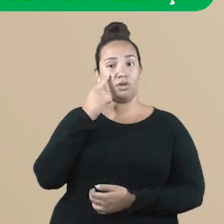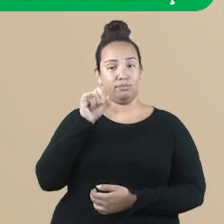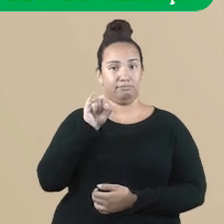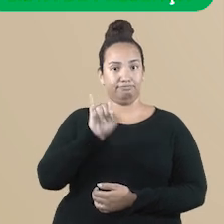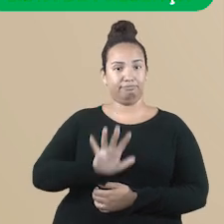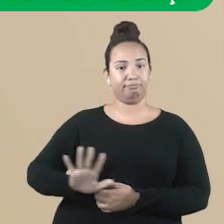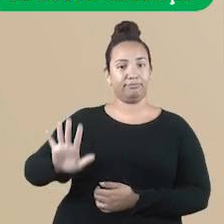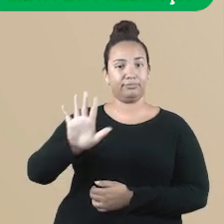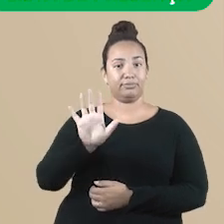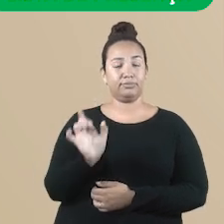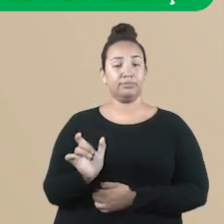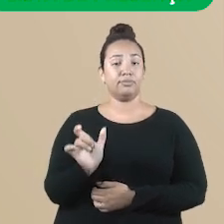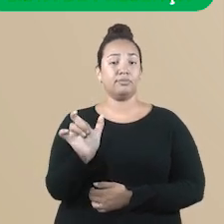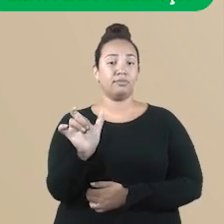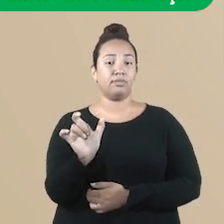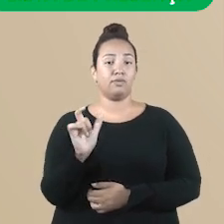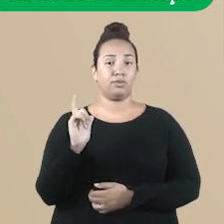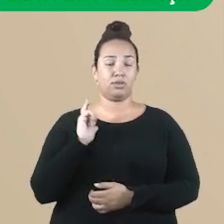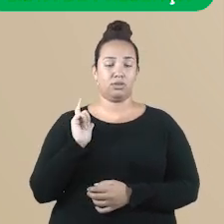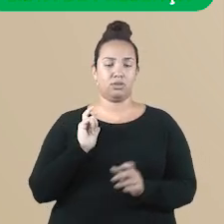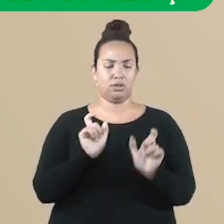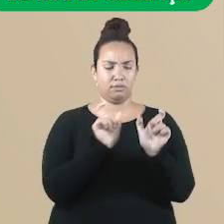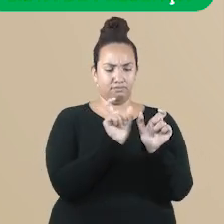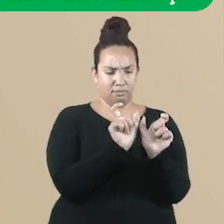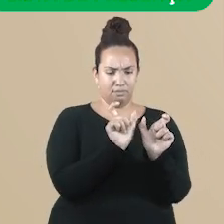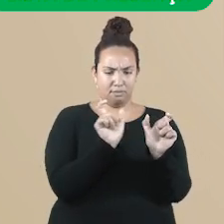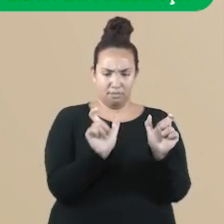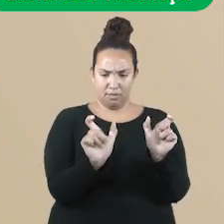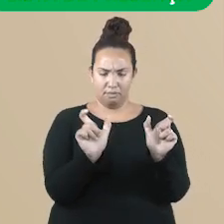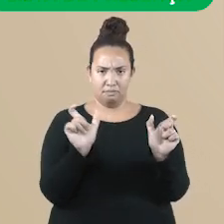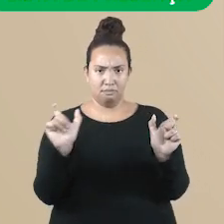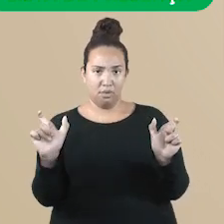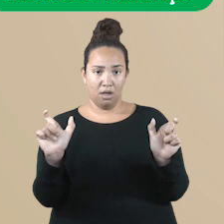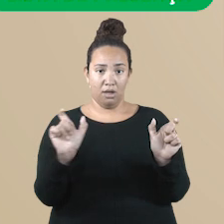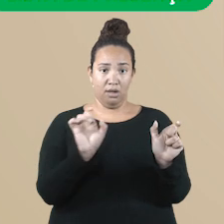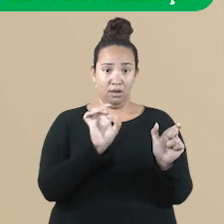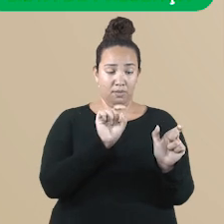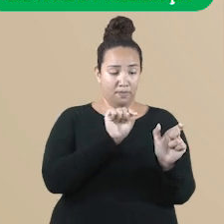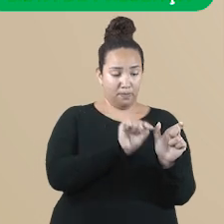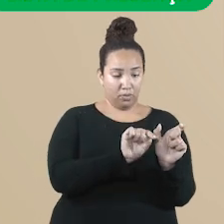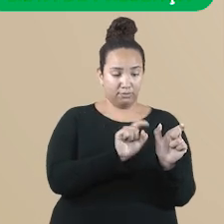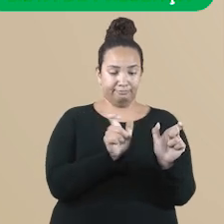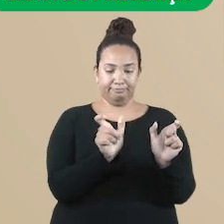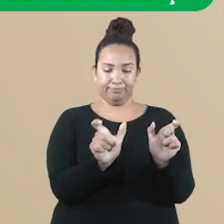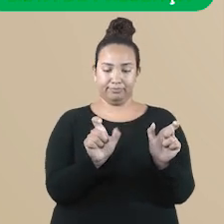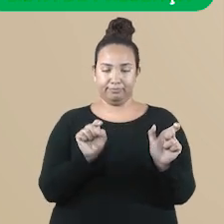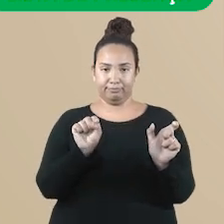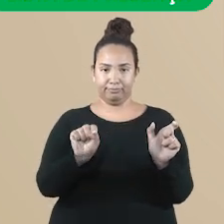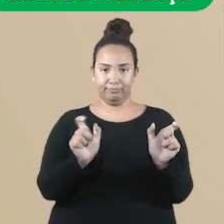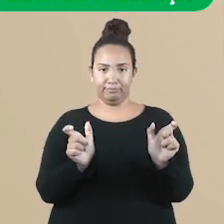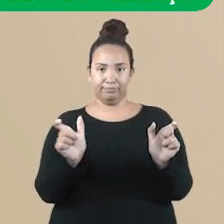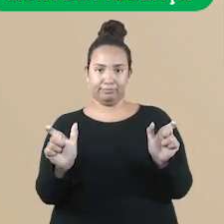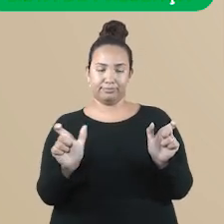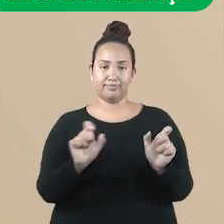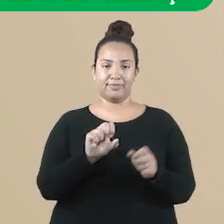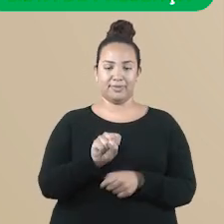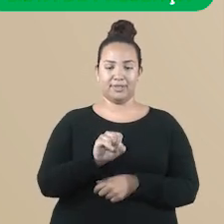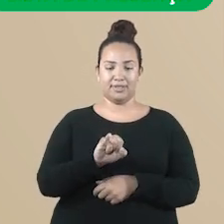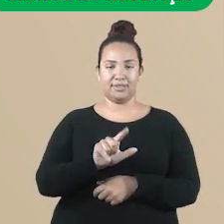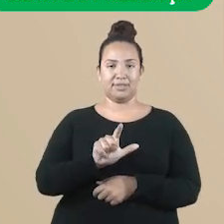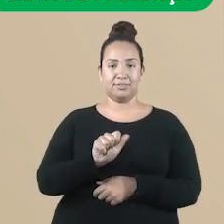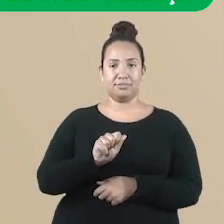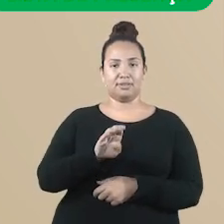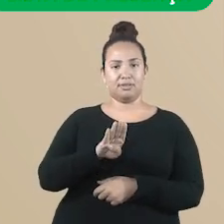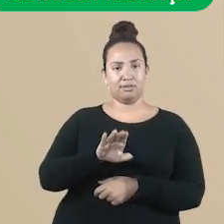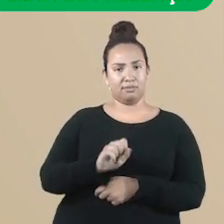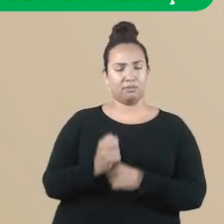Observe que nesse verbete a palavra é apresentada dividida em sílabas. Cada ponto separa uma sílaba.